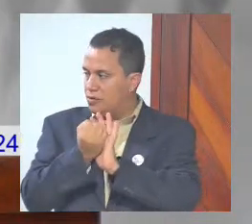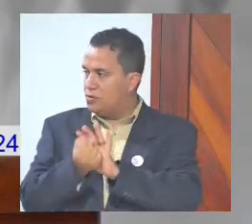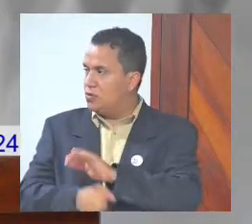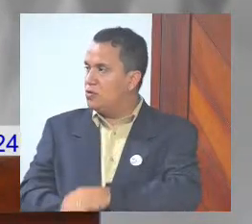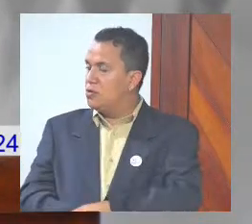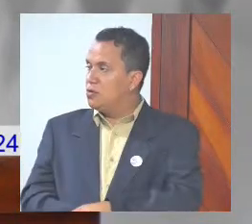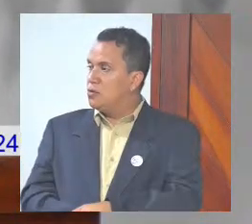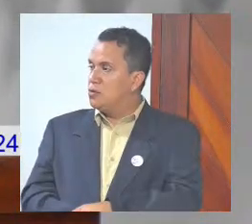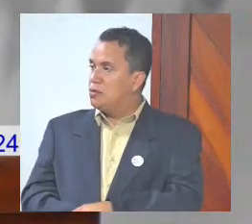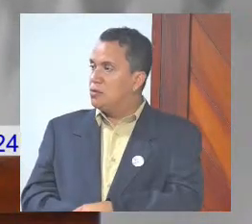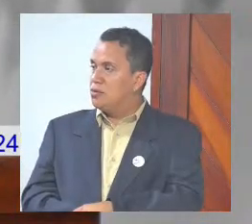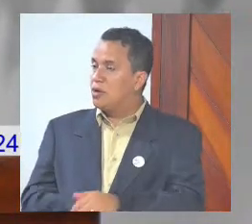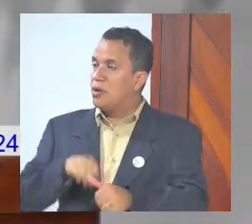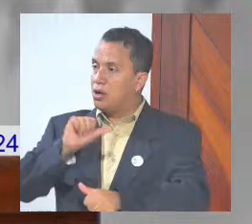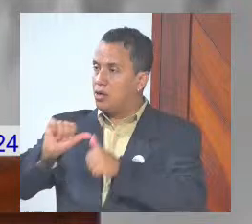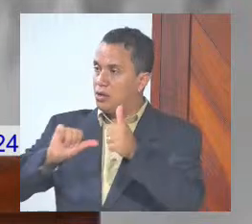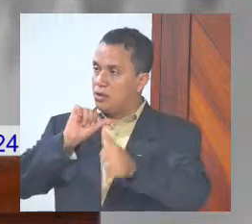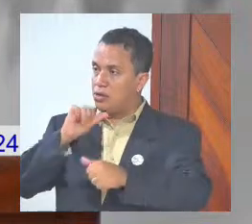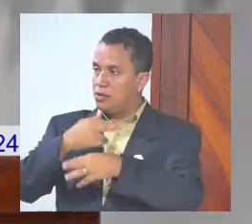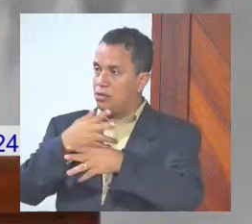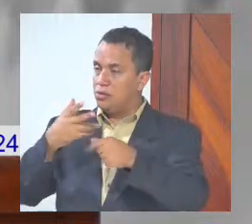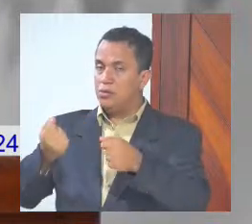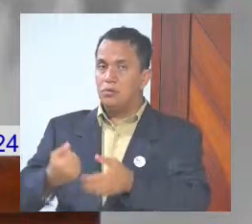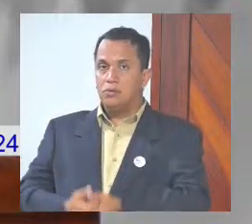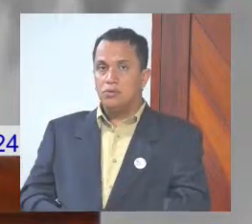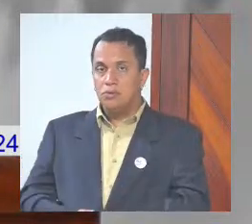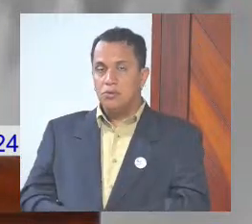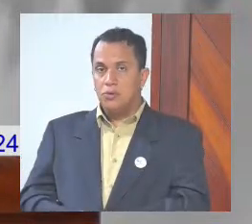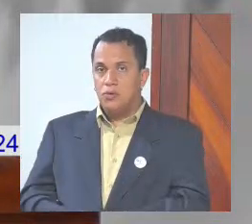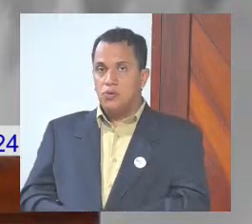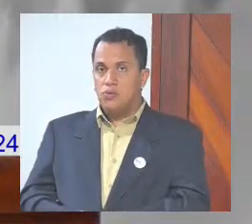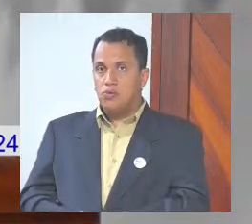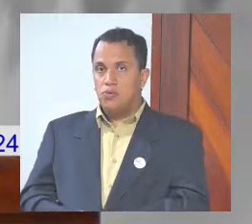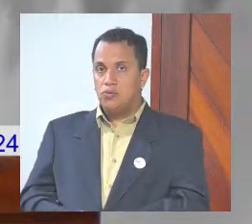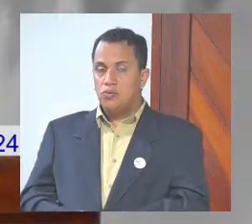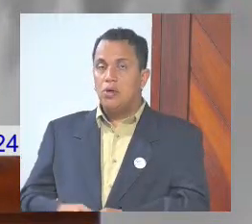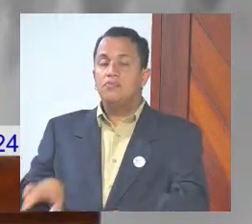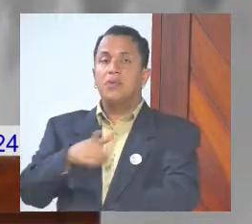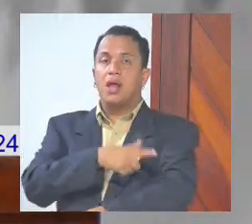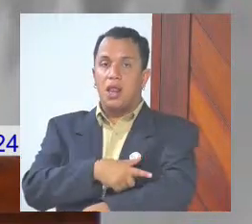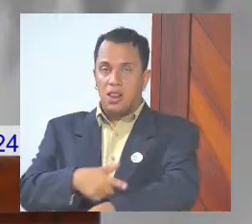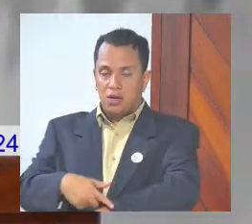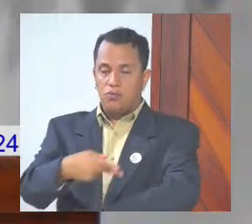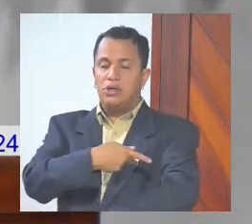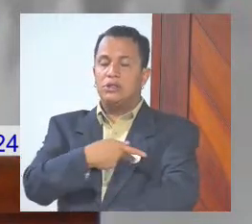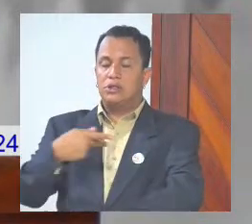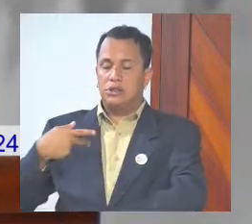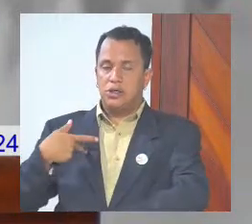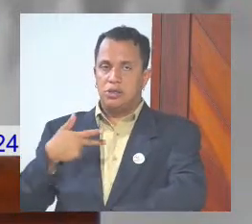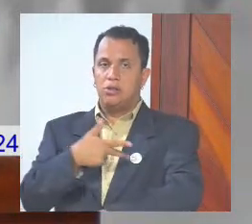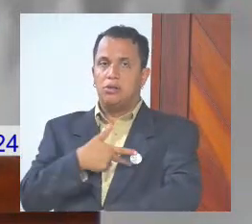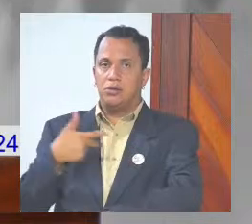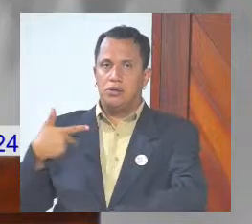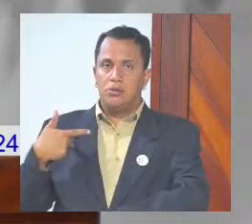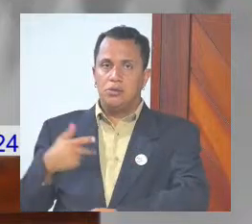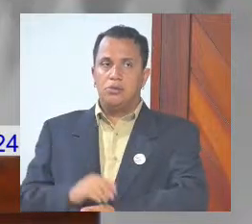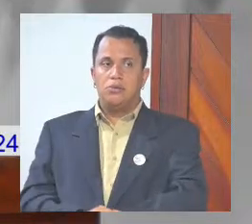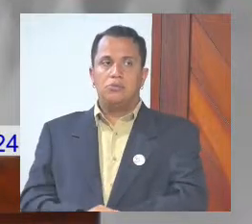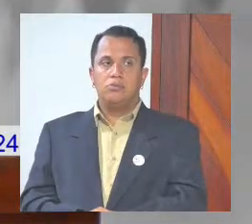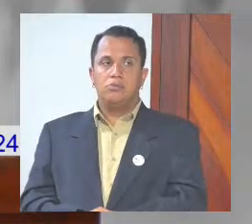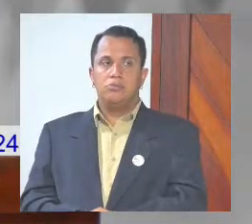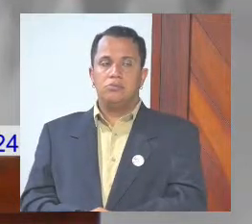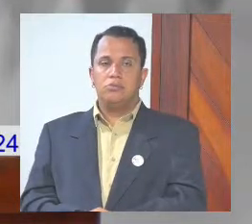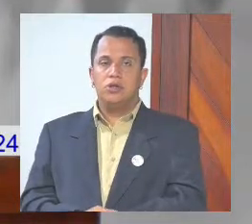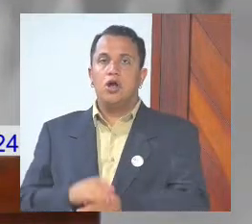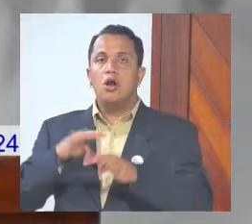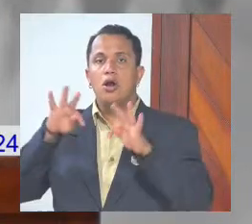É para esses impostos ser revertido em os benefícios em educação e saúde.